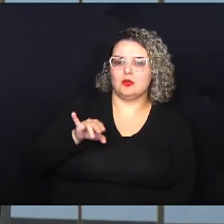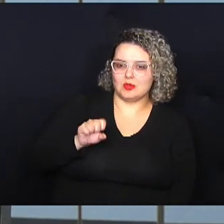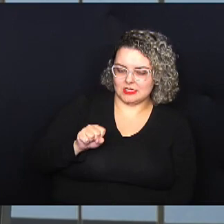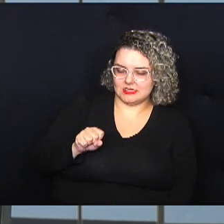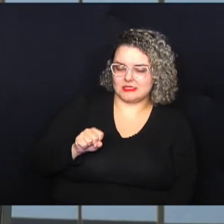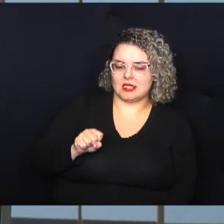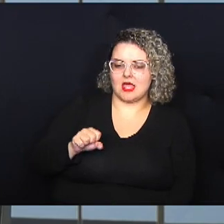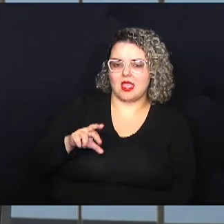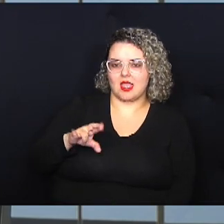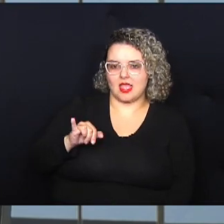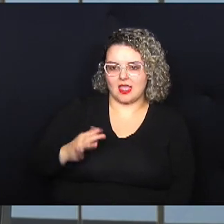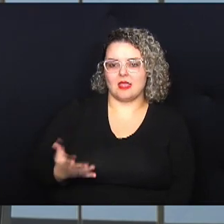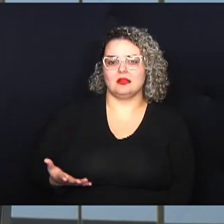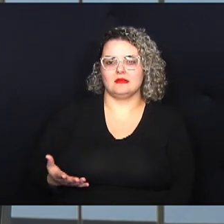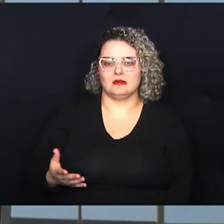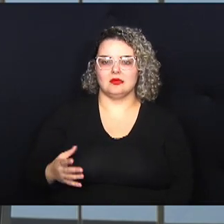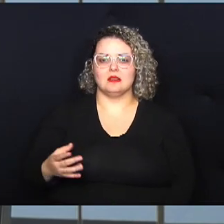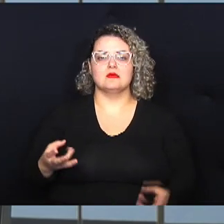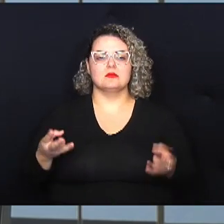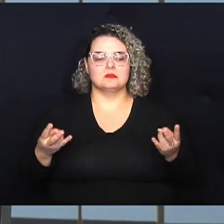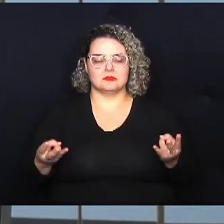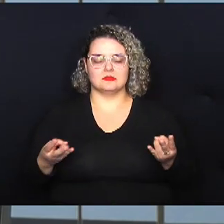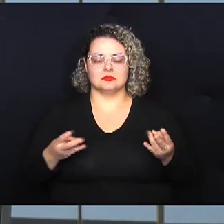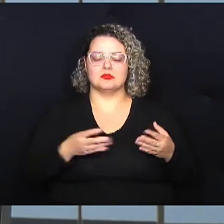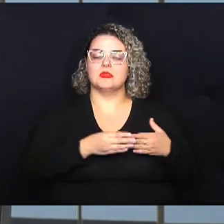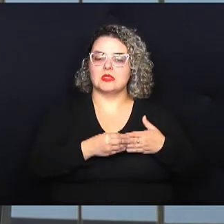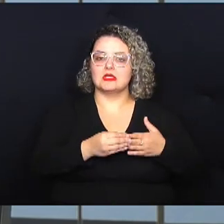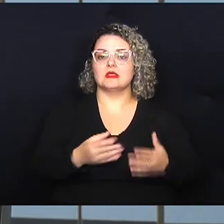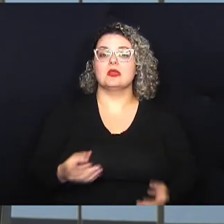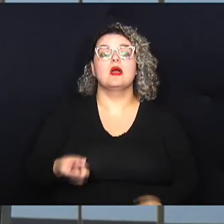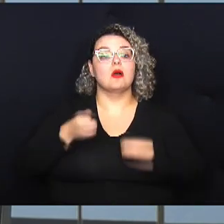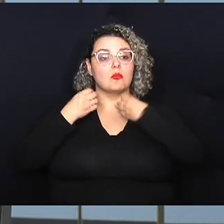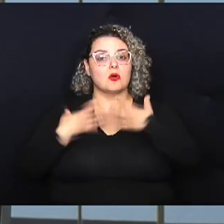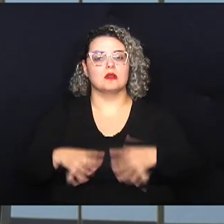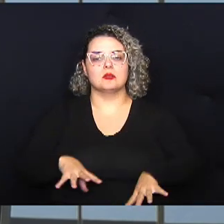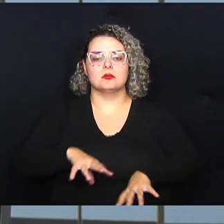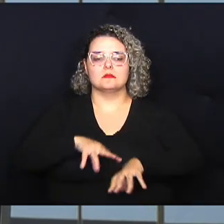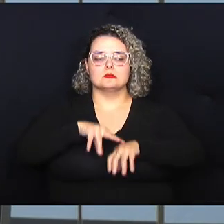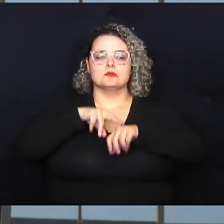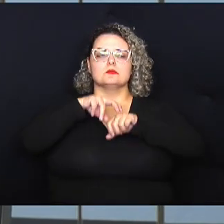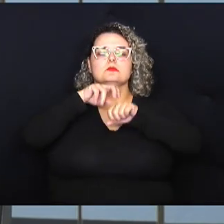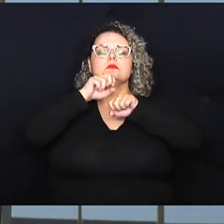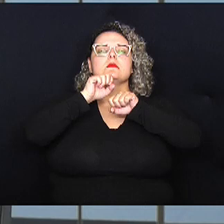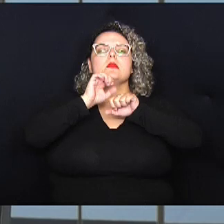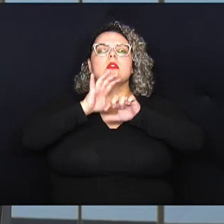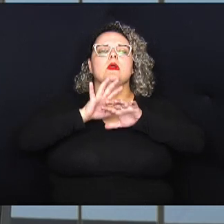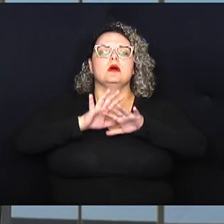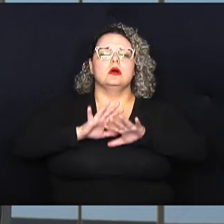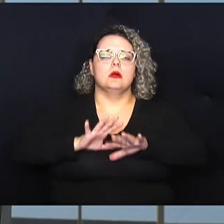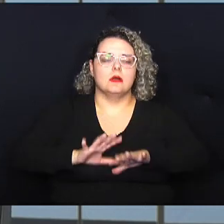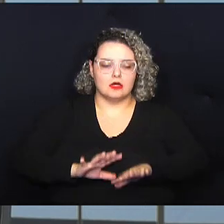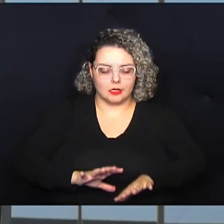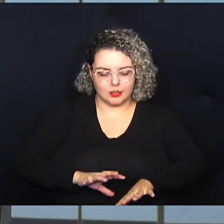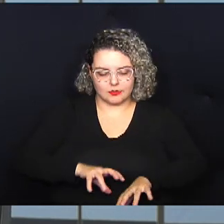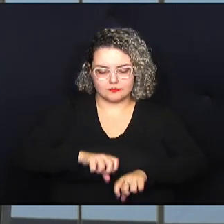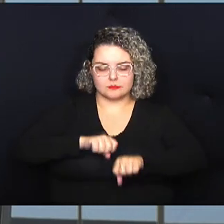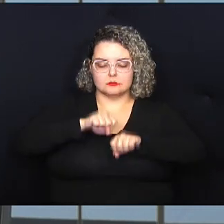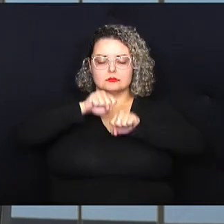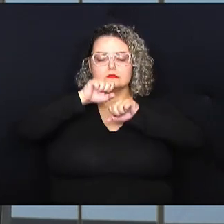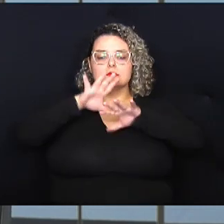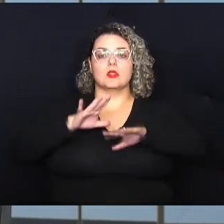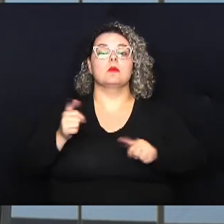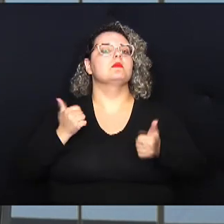gosto muito de meditação guiada. Isso é muito importante, isso faz muito bem. A gente aprende a respirar e a respiração é um dos pontos principais que nos faz